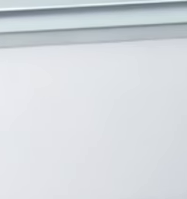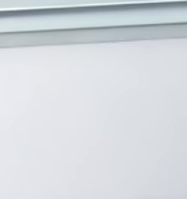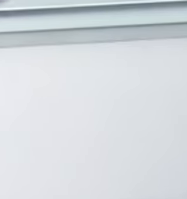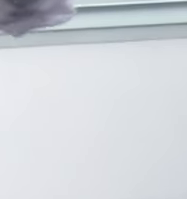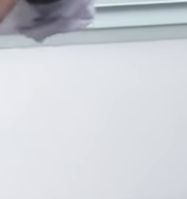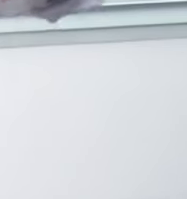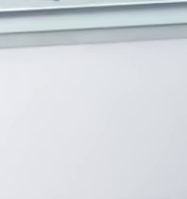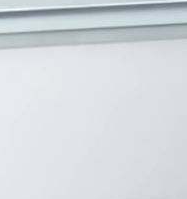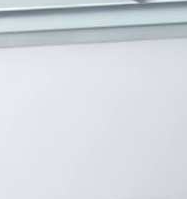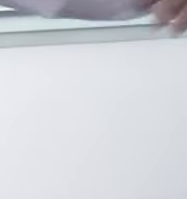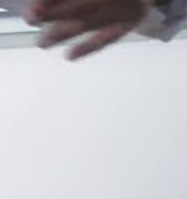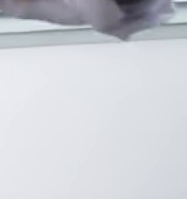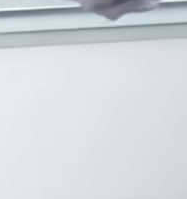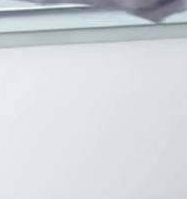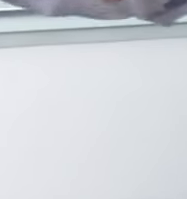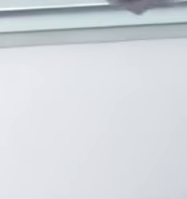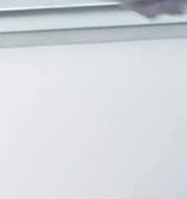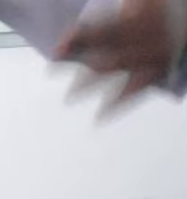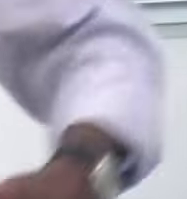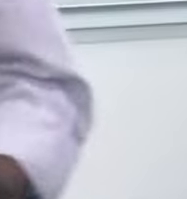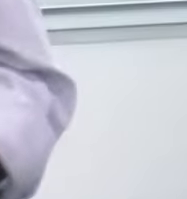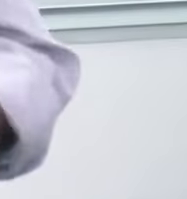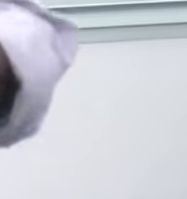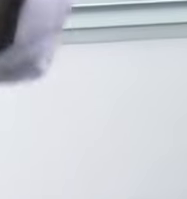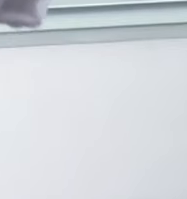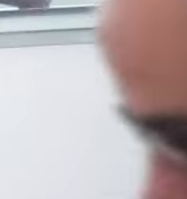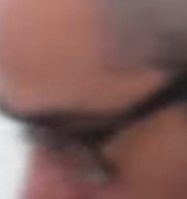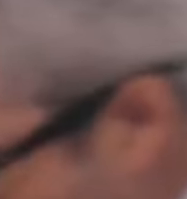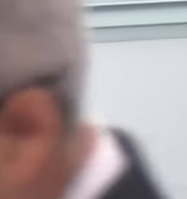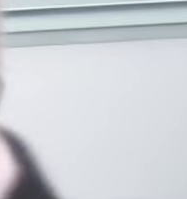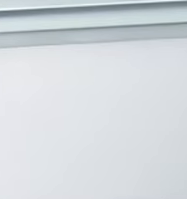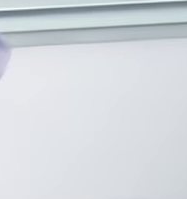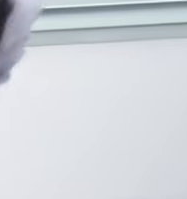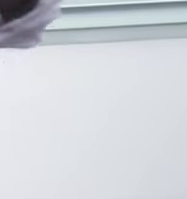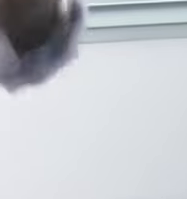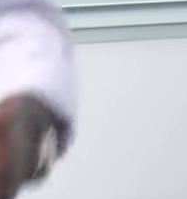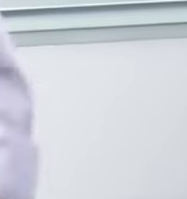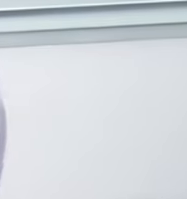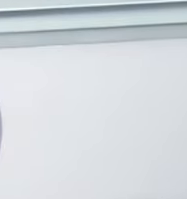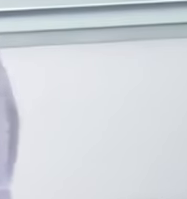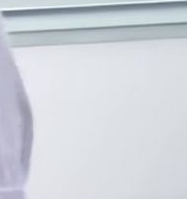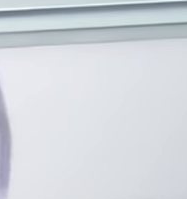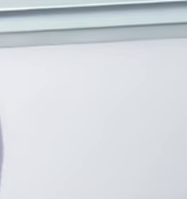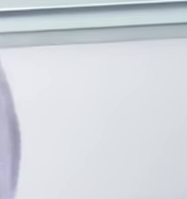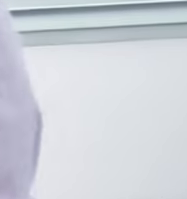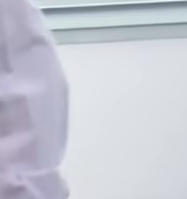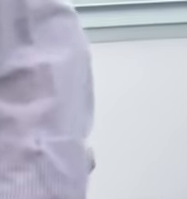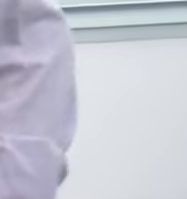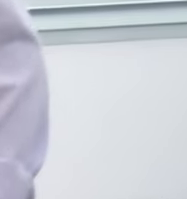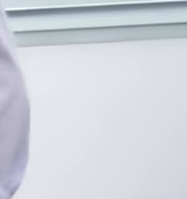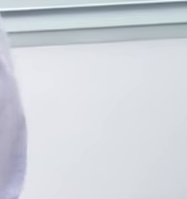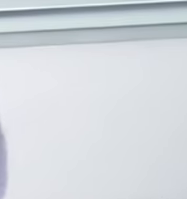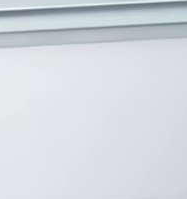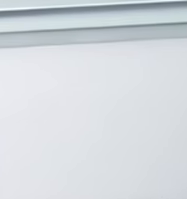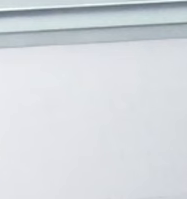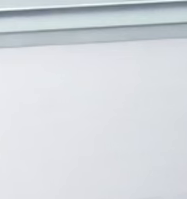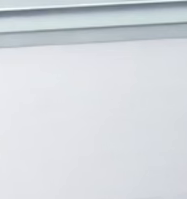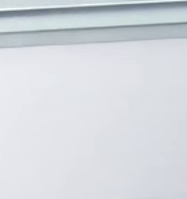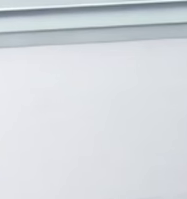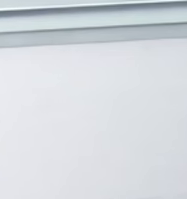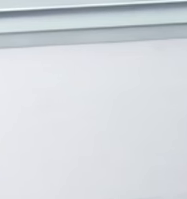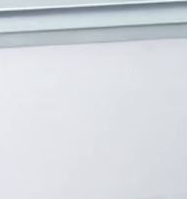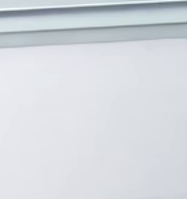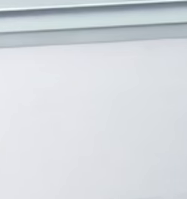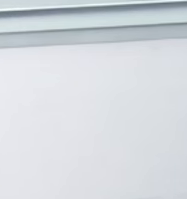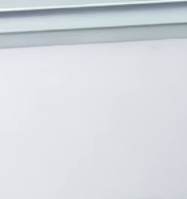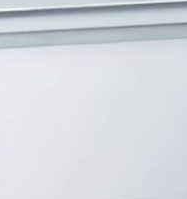ou ser objeto dessa audiência. Então, eu queria mais uma vez agradecer o espaço aqui,